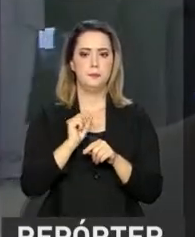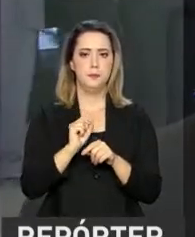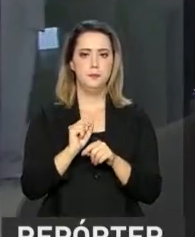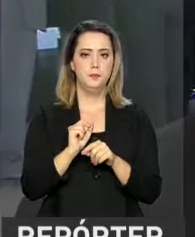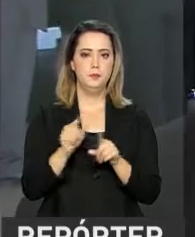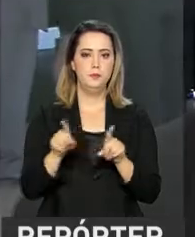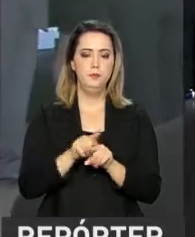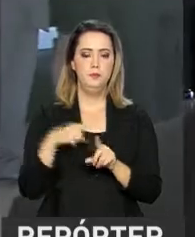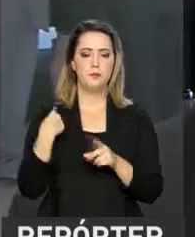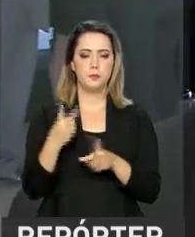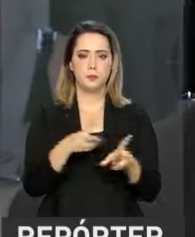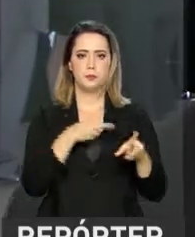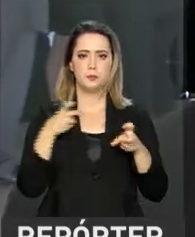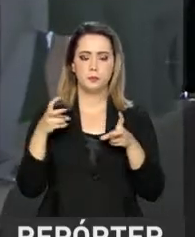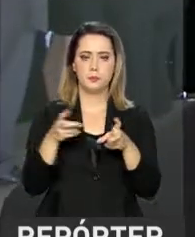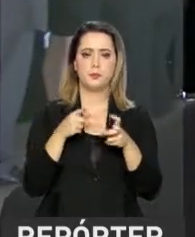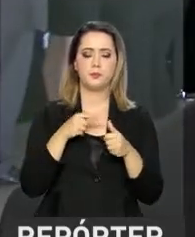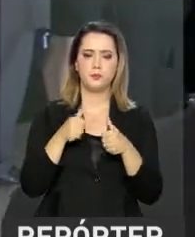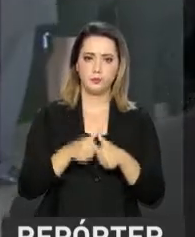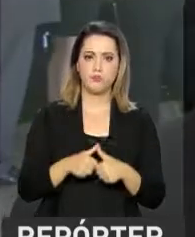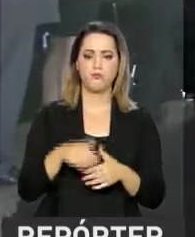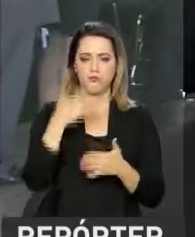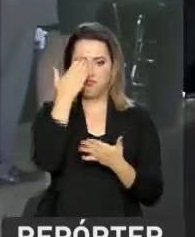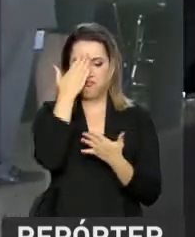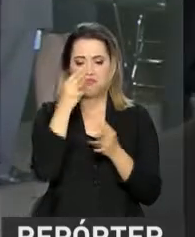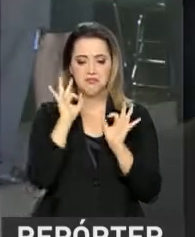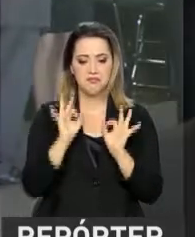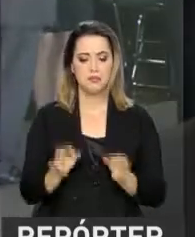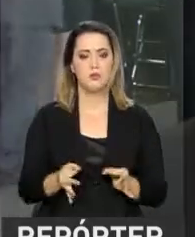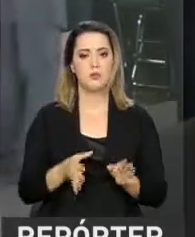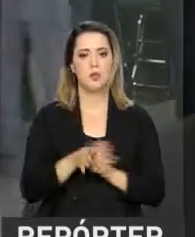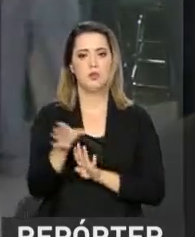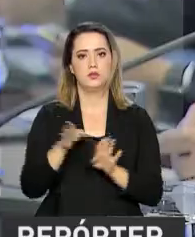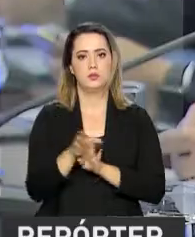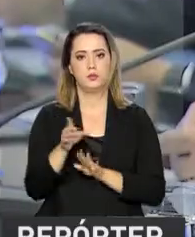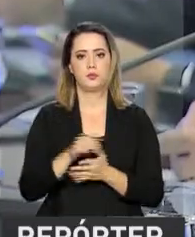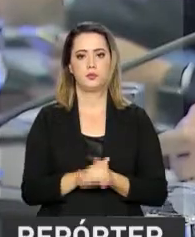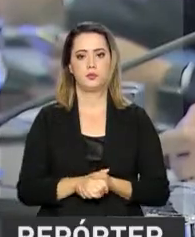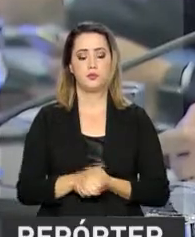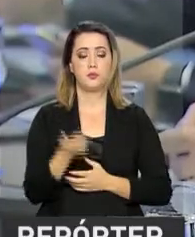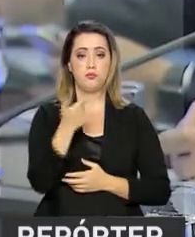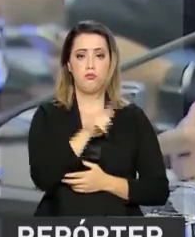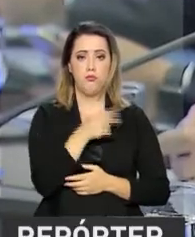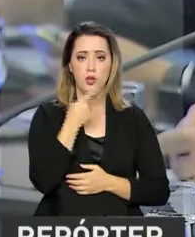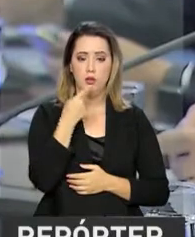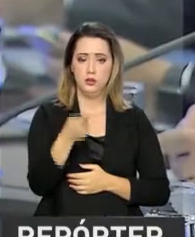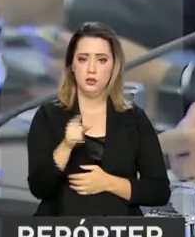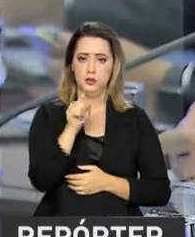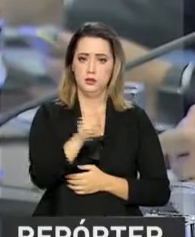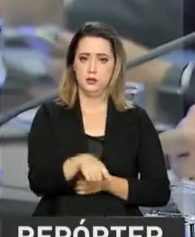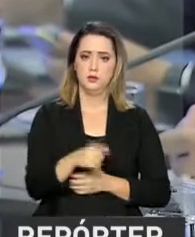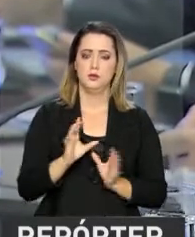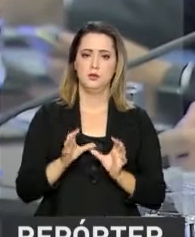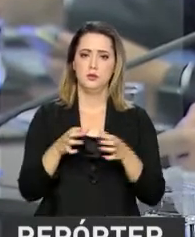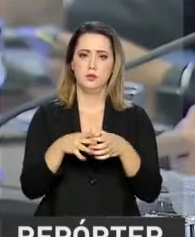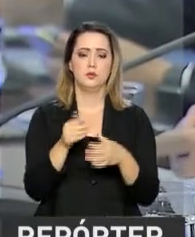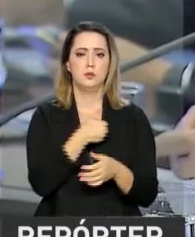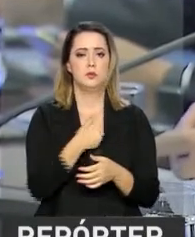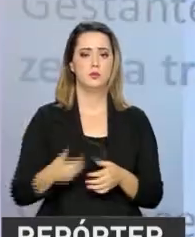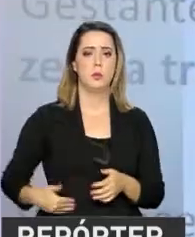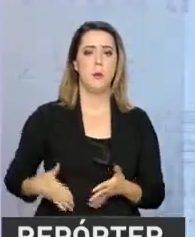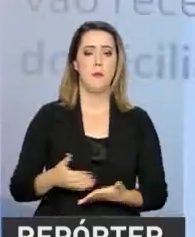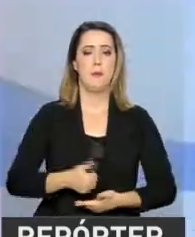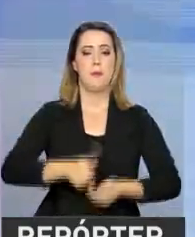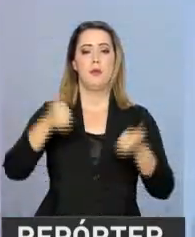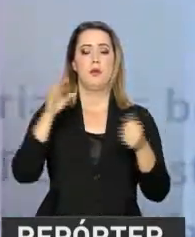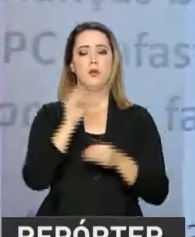A nossa impressão é que estão levando a sério as sugestões do Conselho. Outra recomendação do Conselho foi ampliar os cuidados